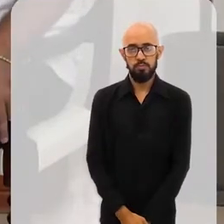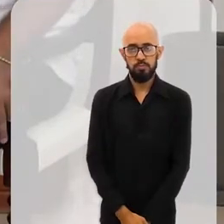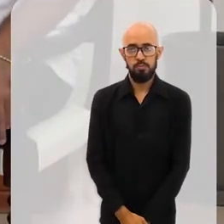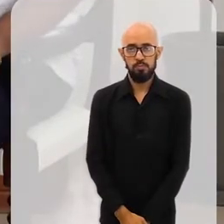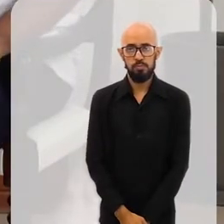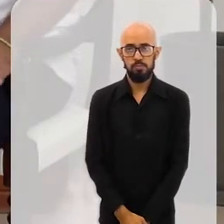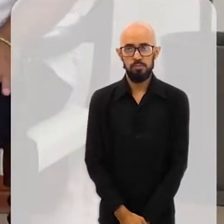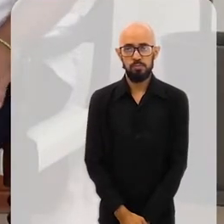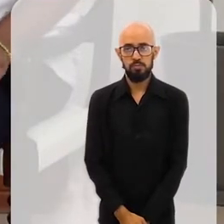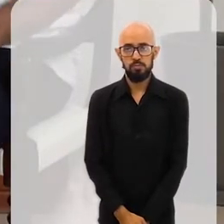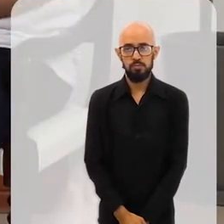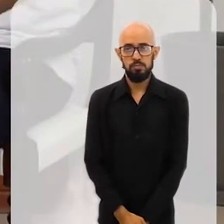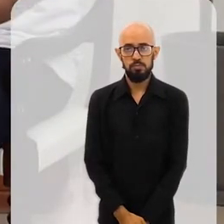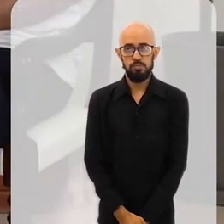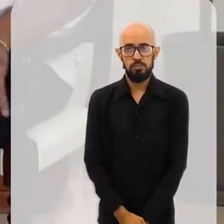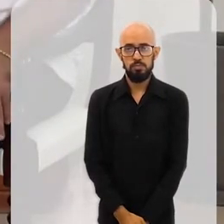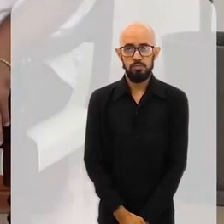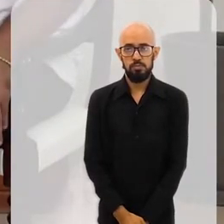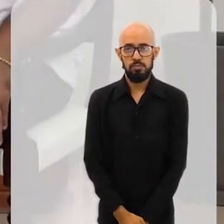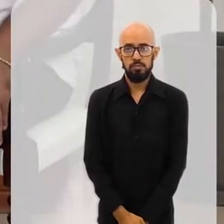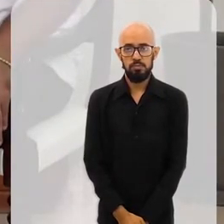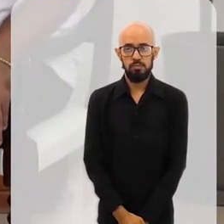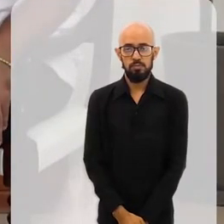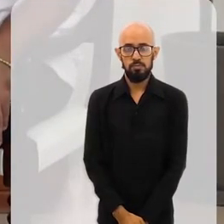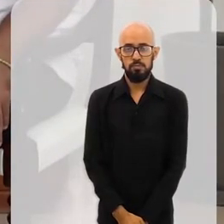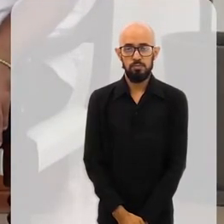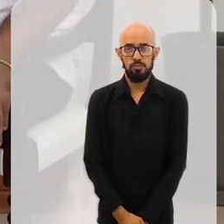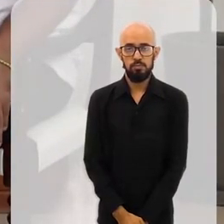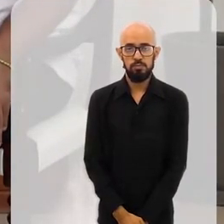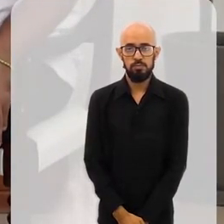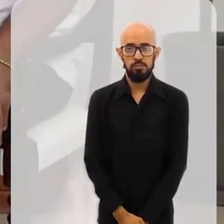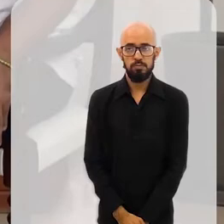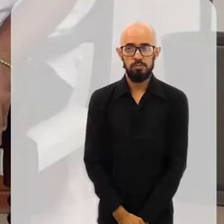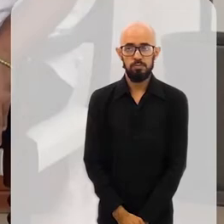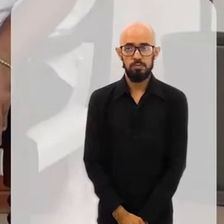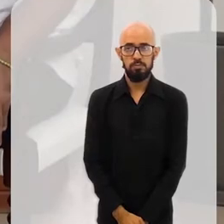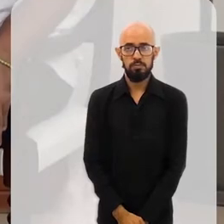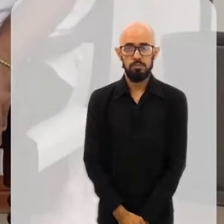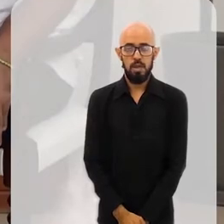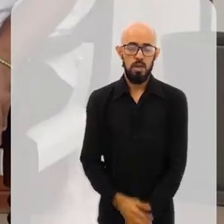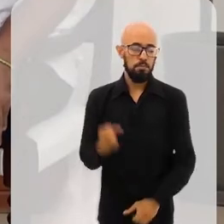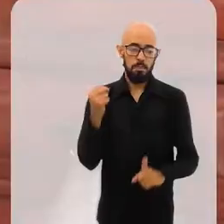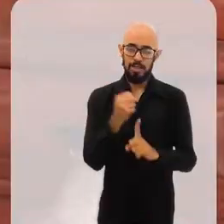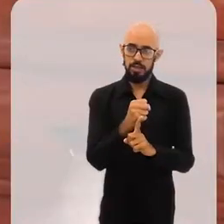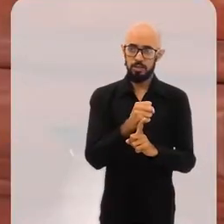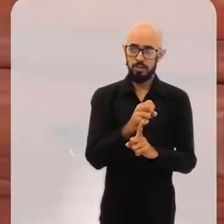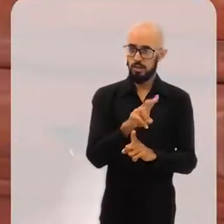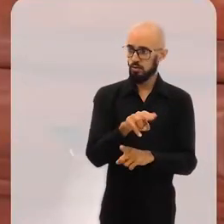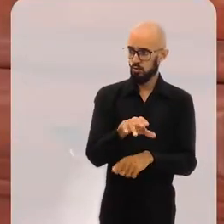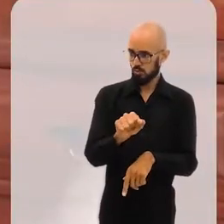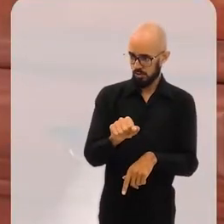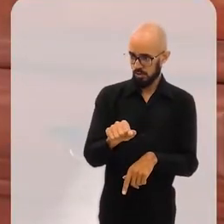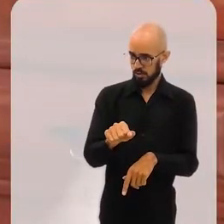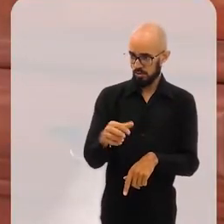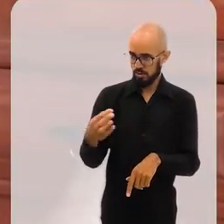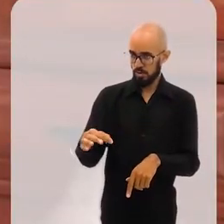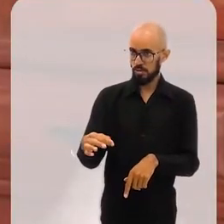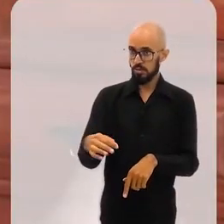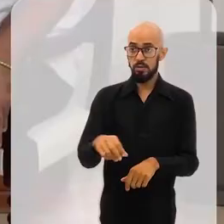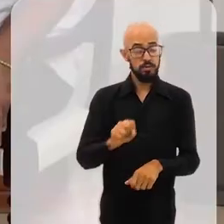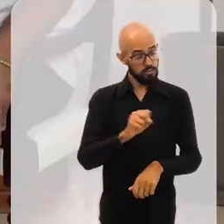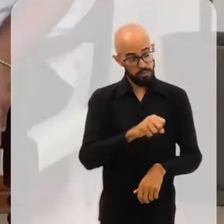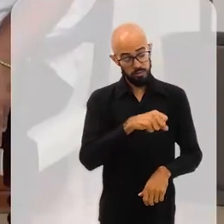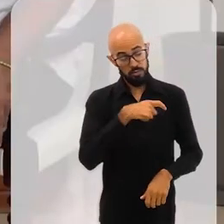pode estar na cadeira. O Babalaô nunca. O Babalaô sempre no chão. Tá. Então, outra coisa. Matança nunca